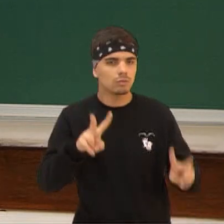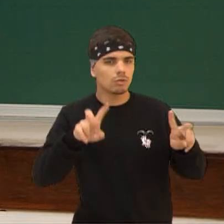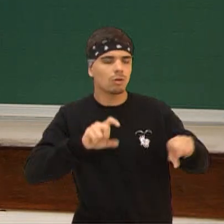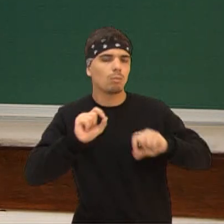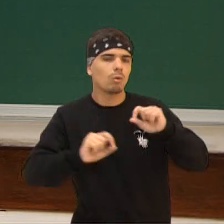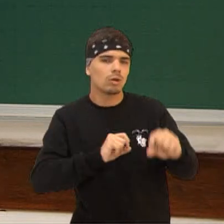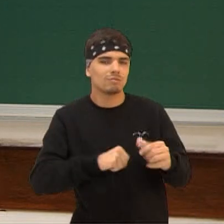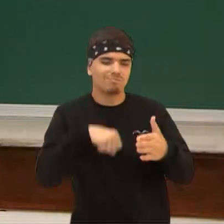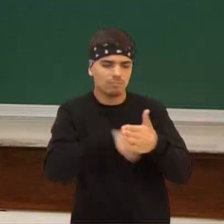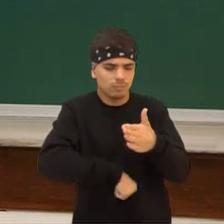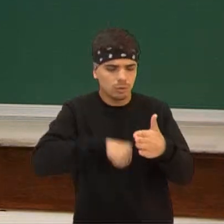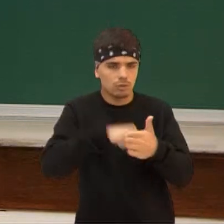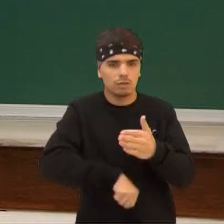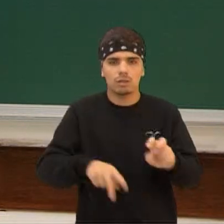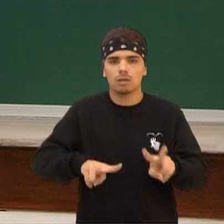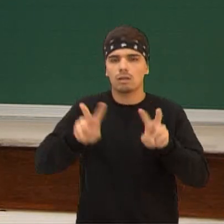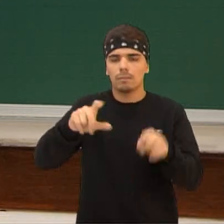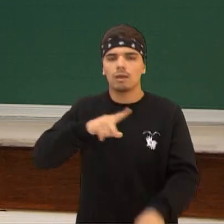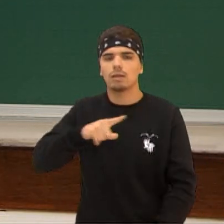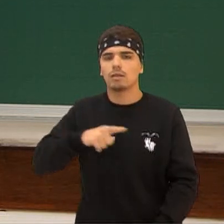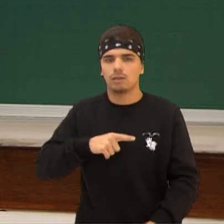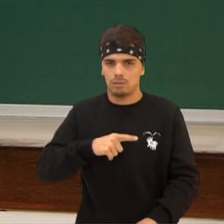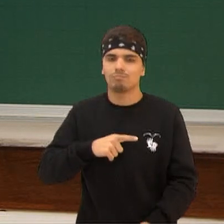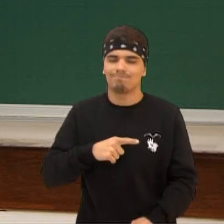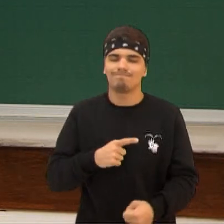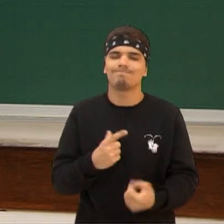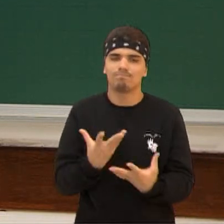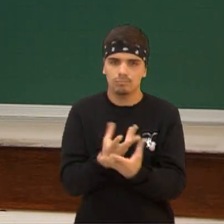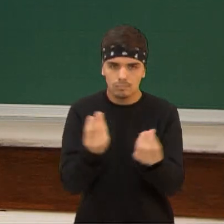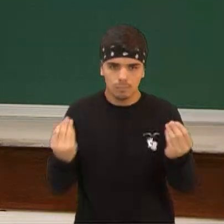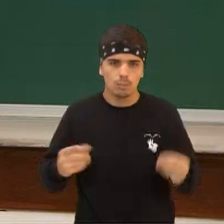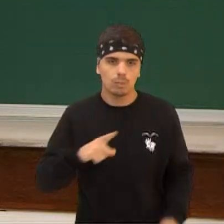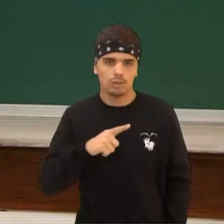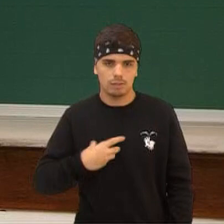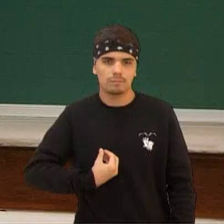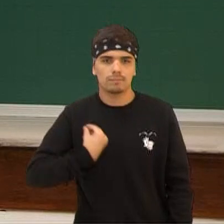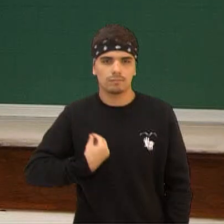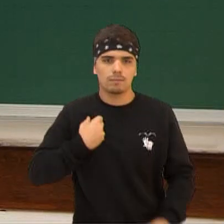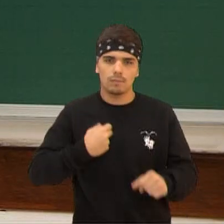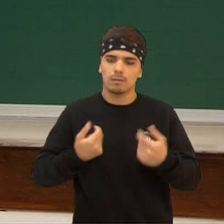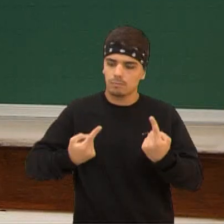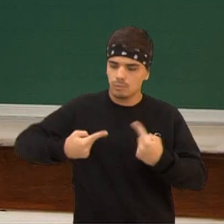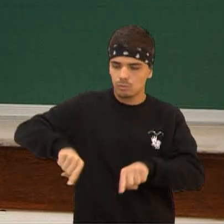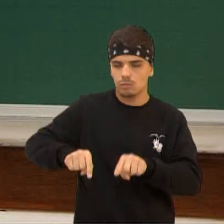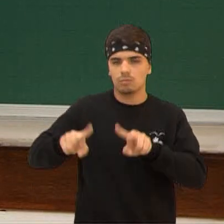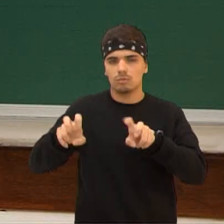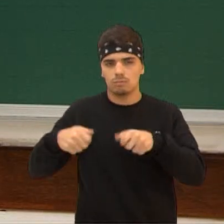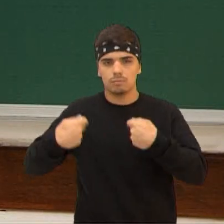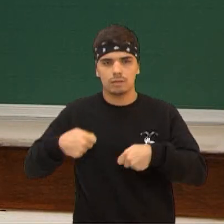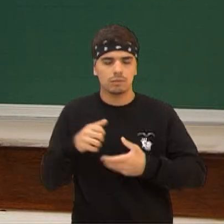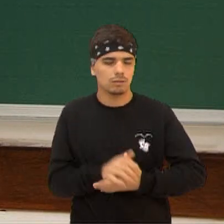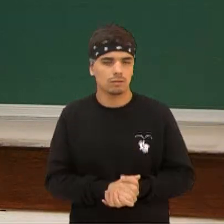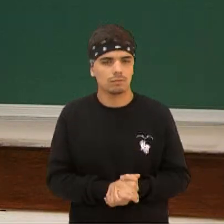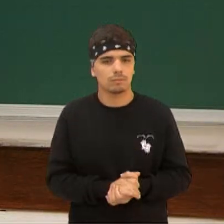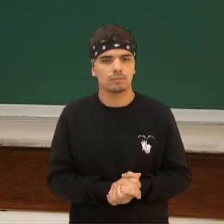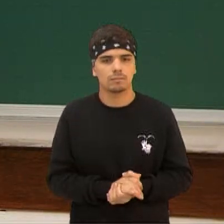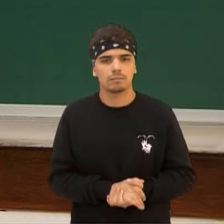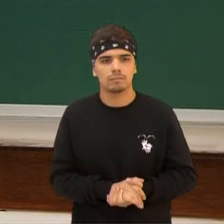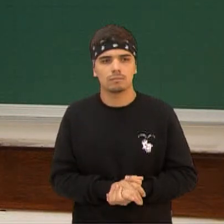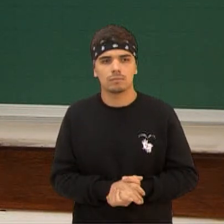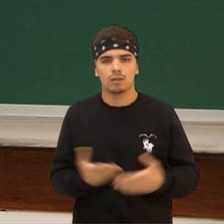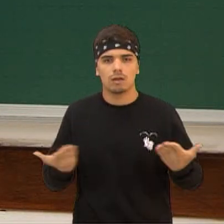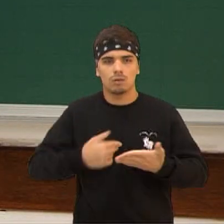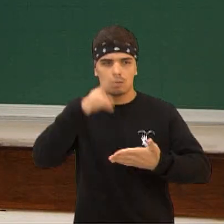estão falando, sobre essa brutalidade que existe muito ainda, e que a gente precisa lutar contra isso, certo?